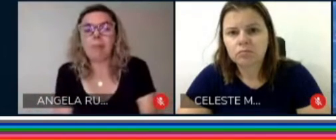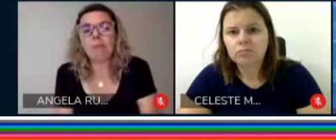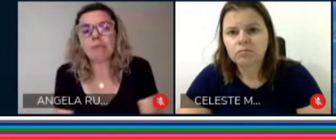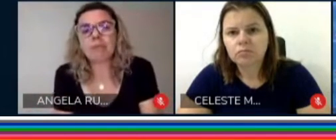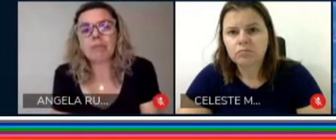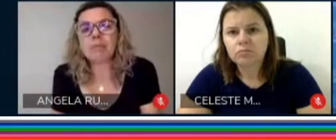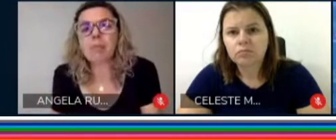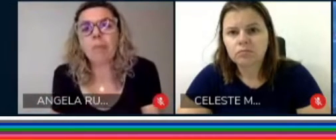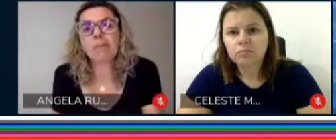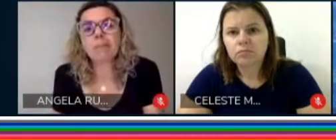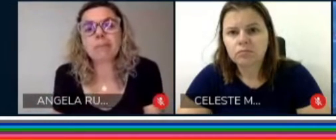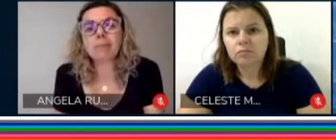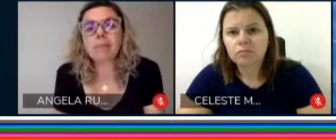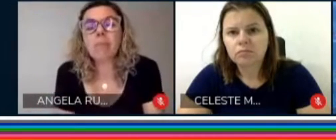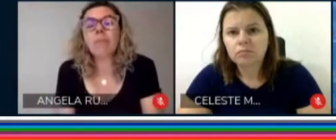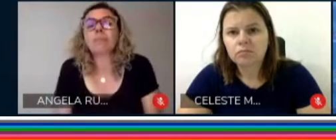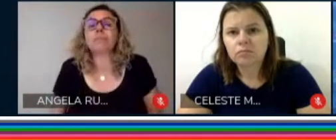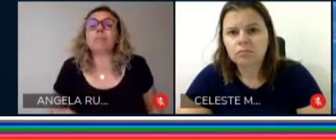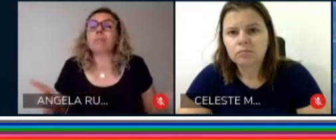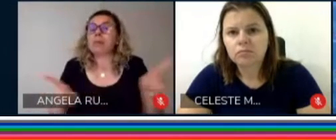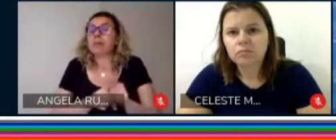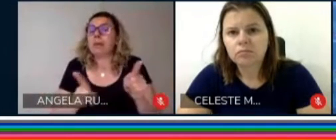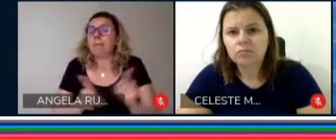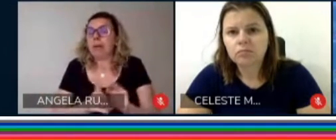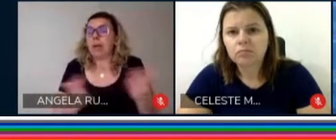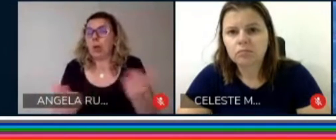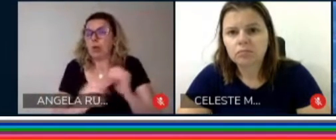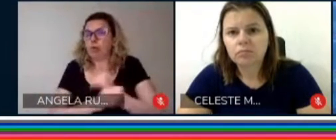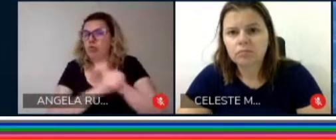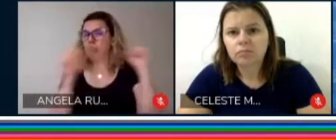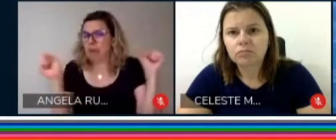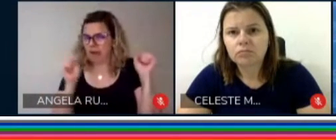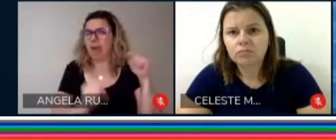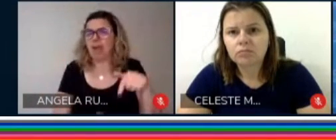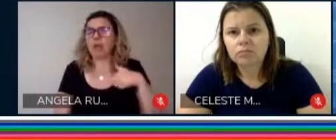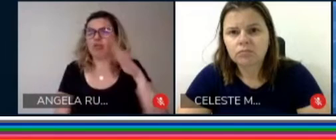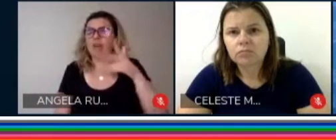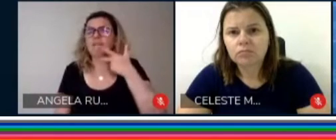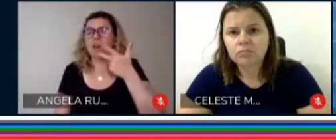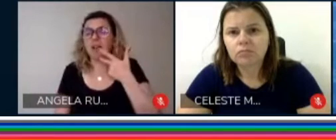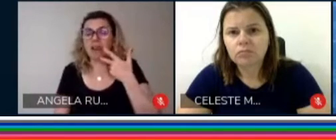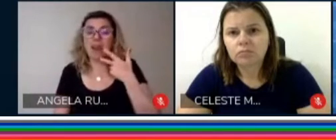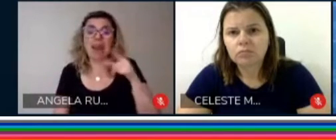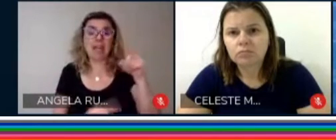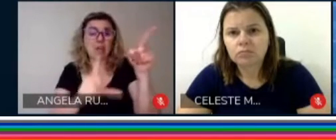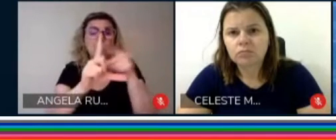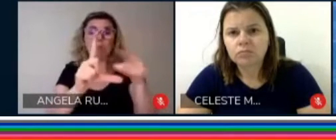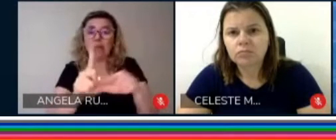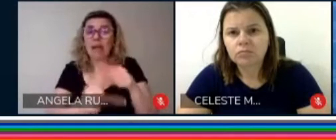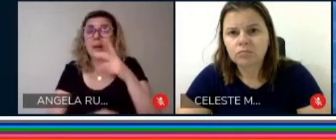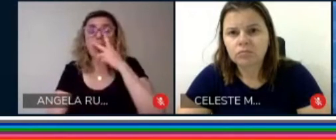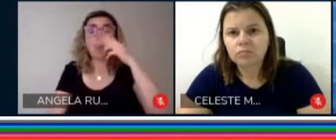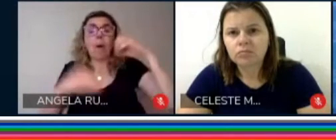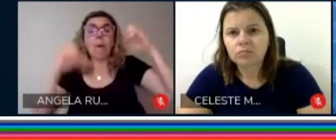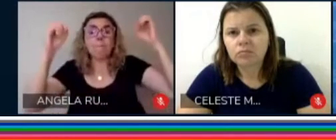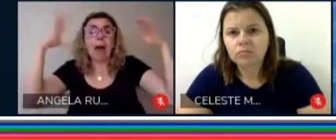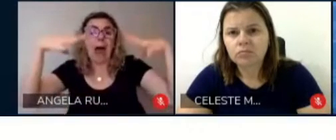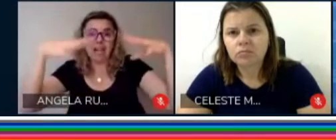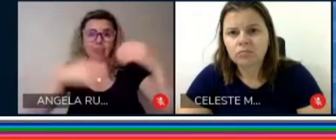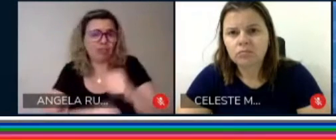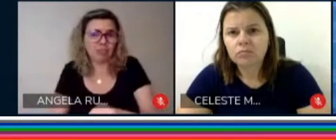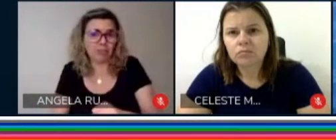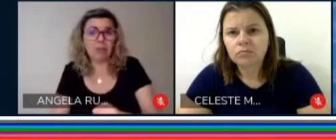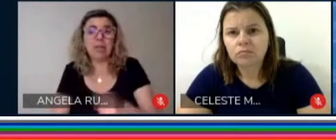Como eu mostrei para vocês de manhã também, ele é uma espécie de varinha mágica em que eu coloco a minha citação, digo de quem